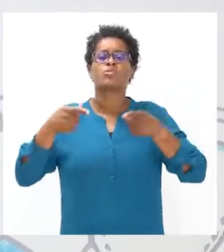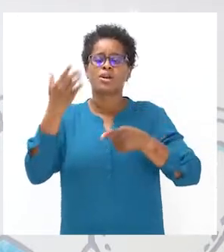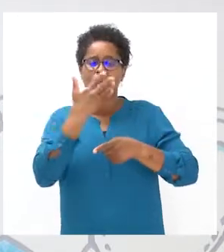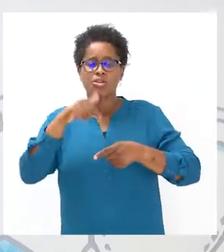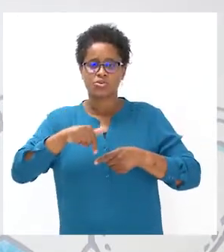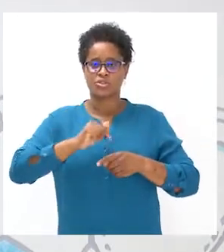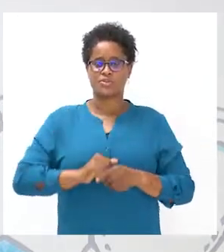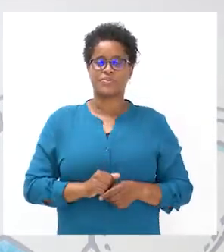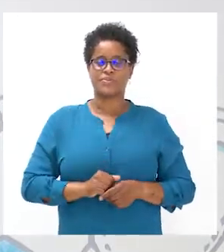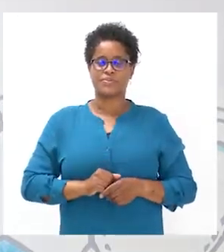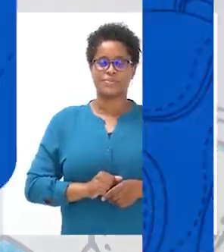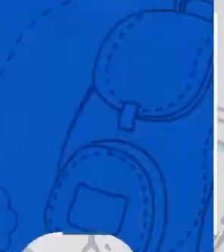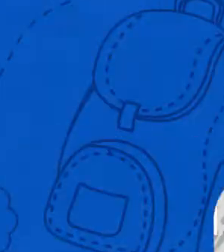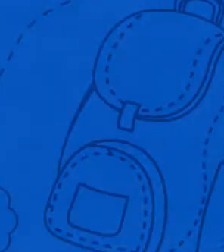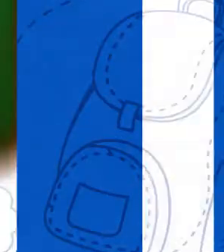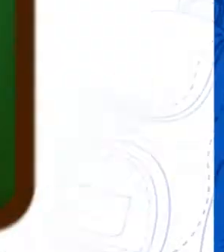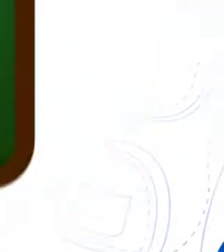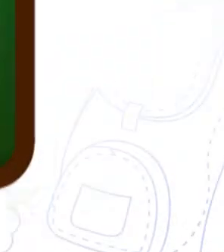nós temos para hoje.